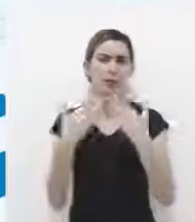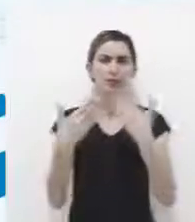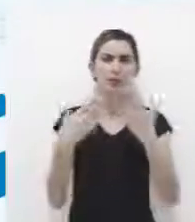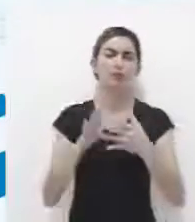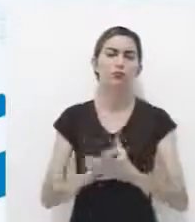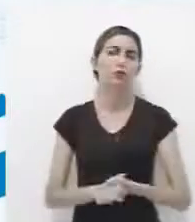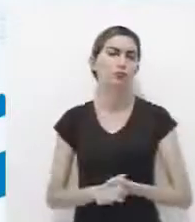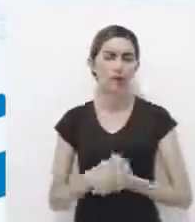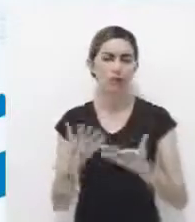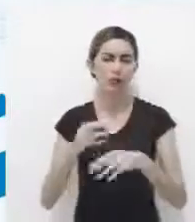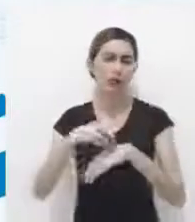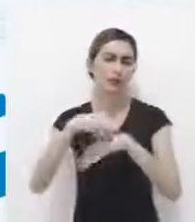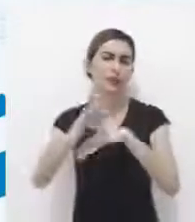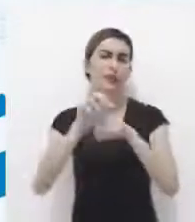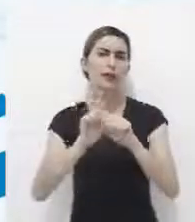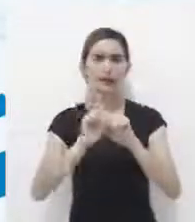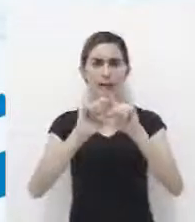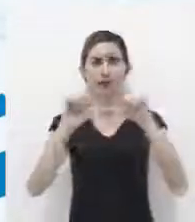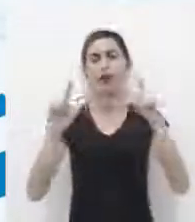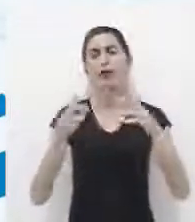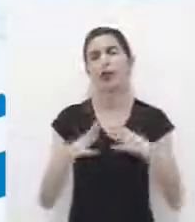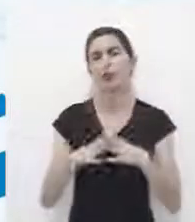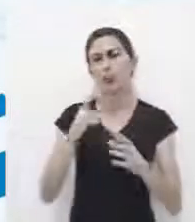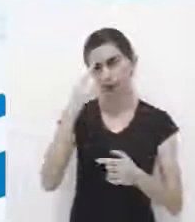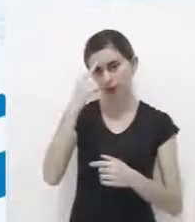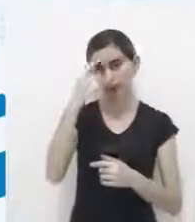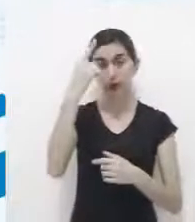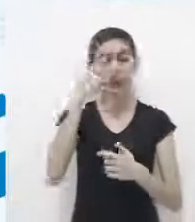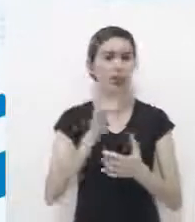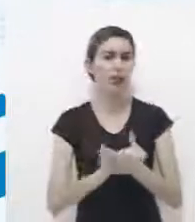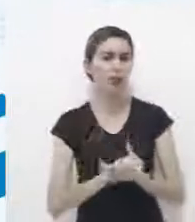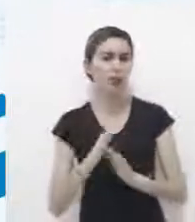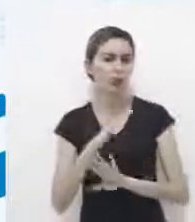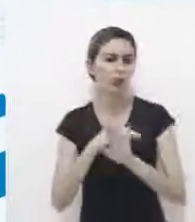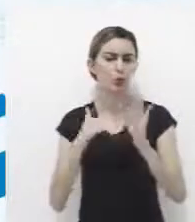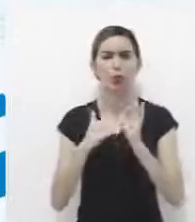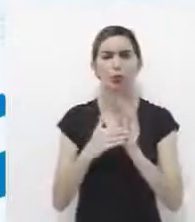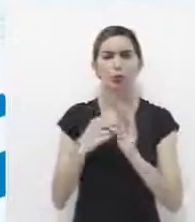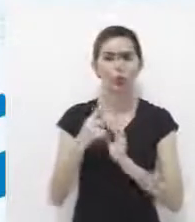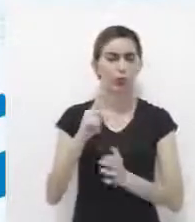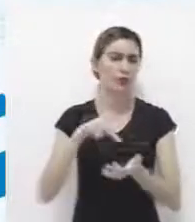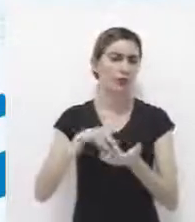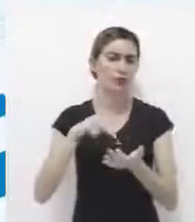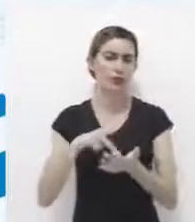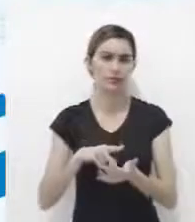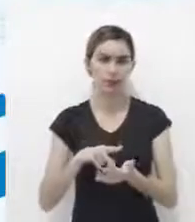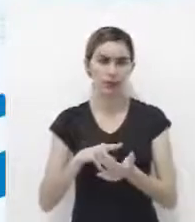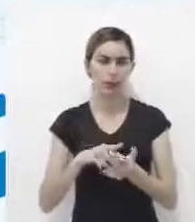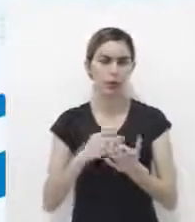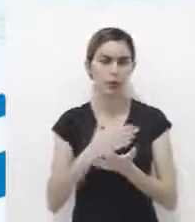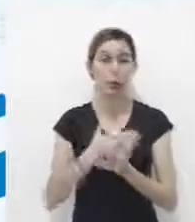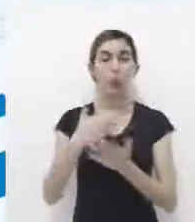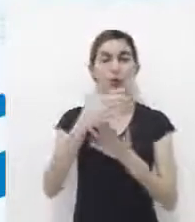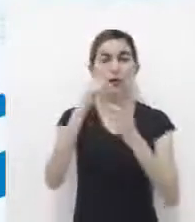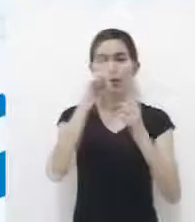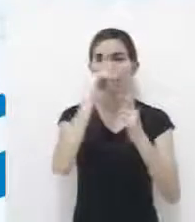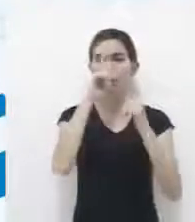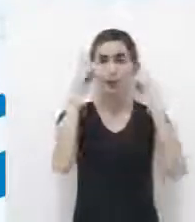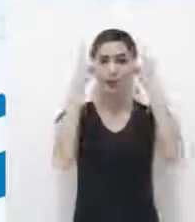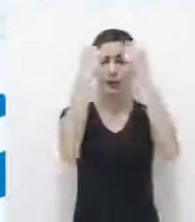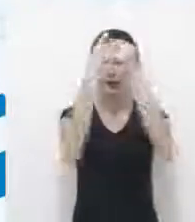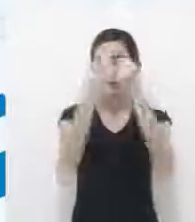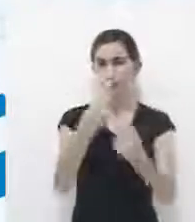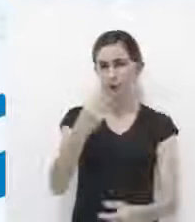papo frequentemente sobre isso. Eu quero deixar bem claro aqui a ideia de que tudo isso, na verdade, nasce